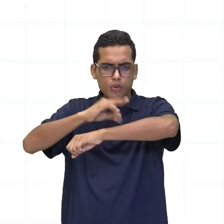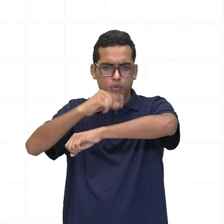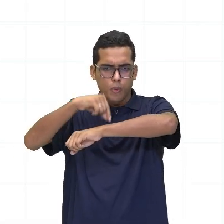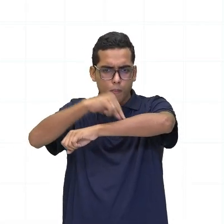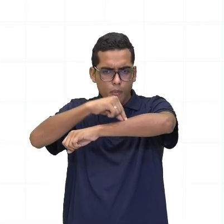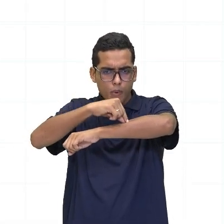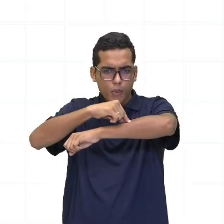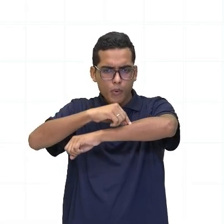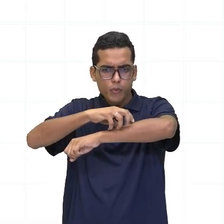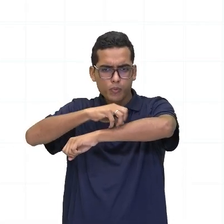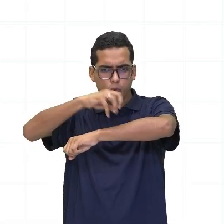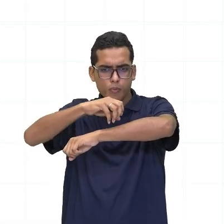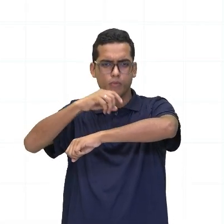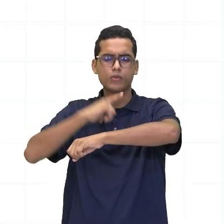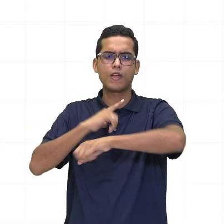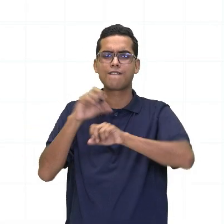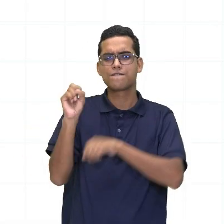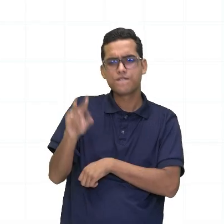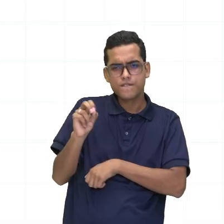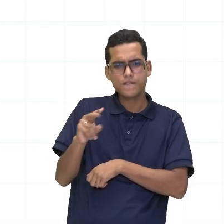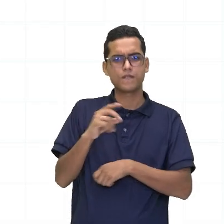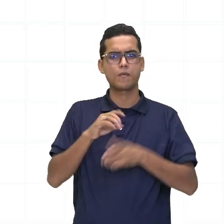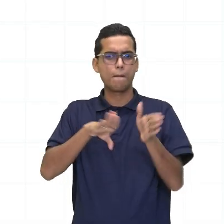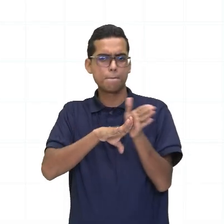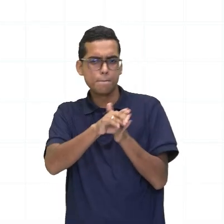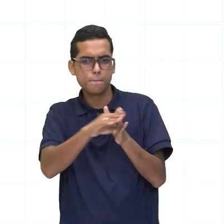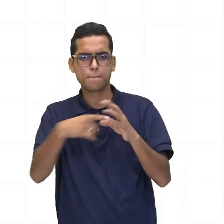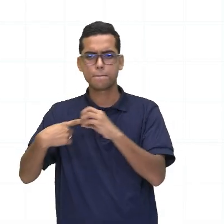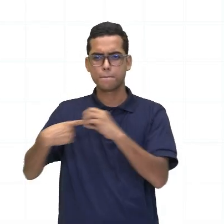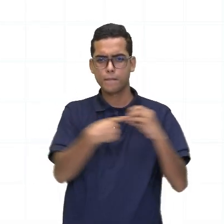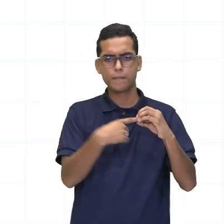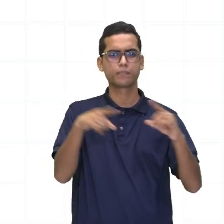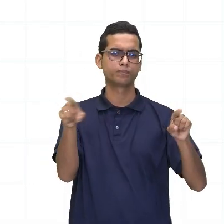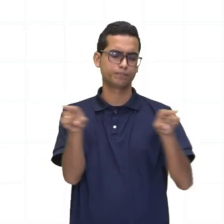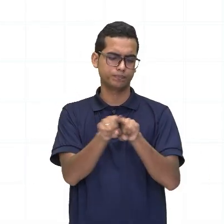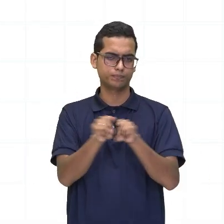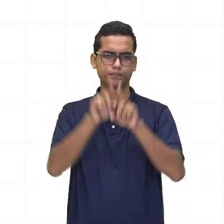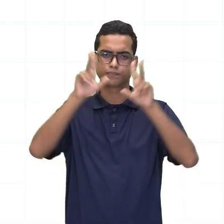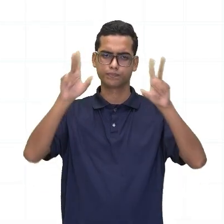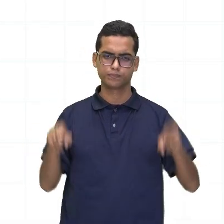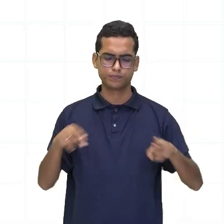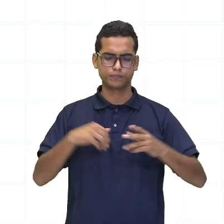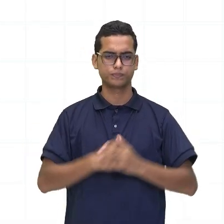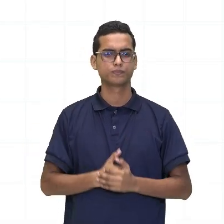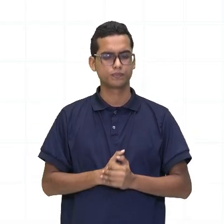transmitem, né, vírus, bactérias, protozoários da mesma forma. E